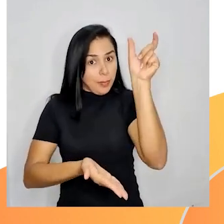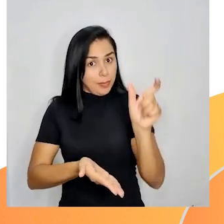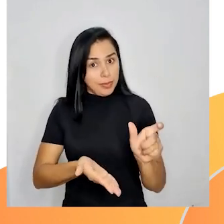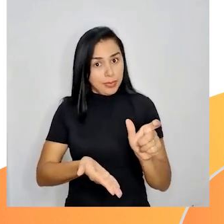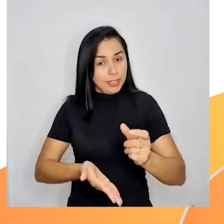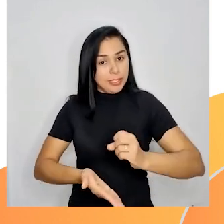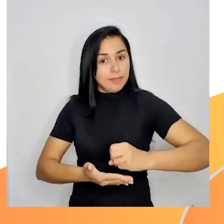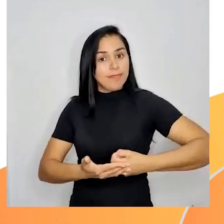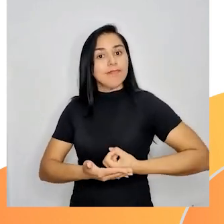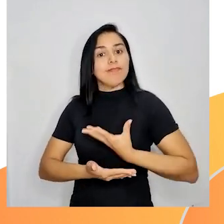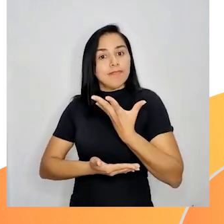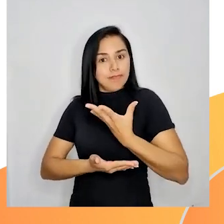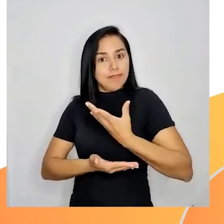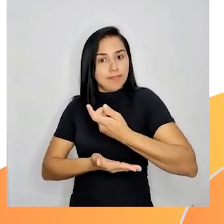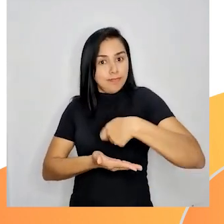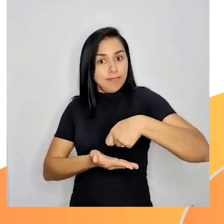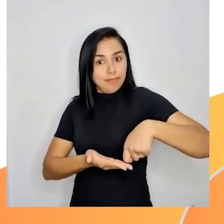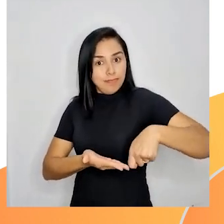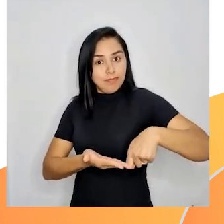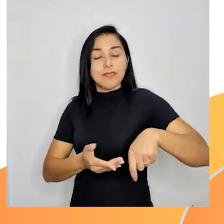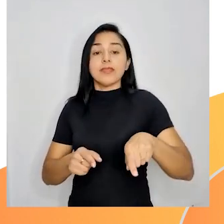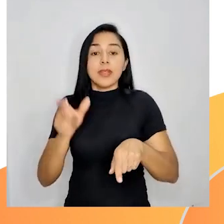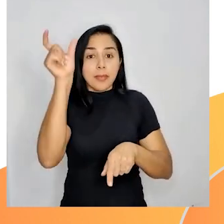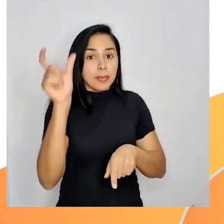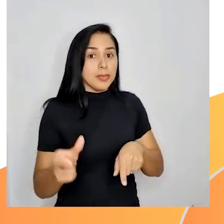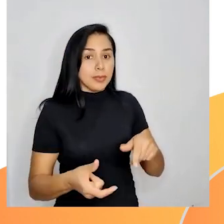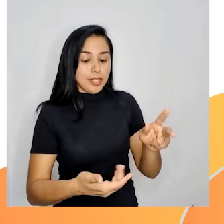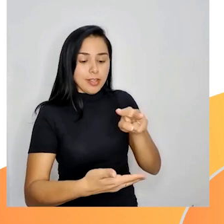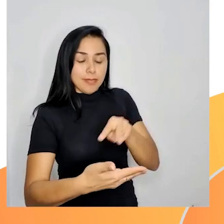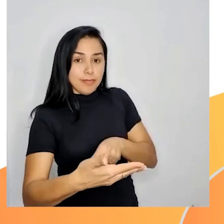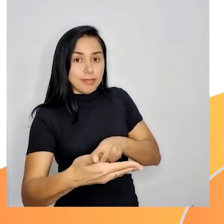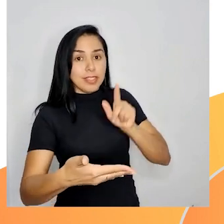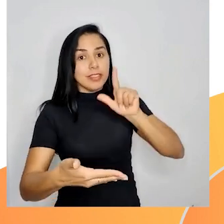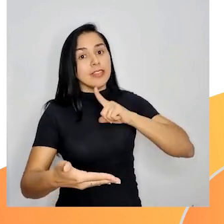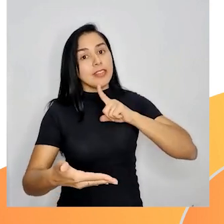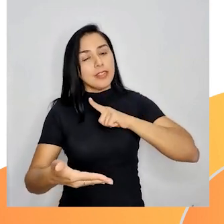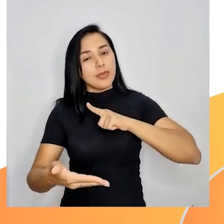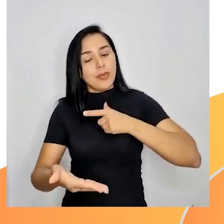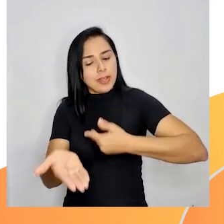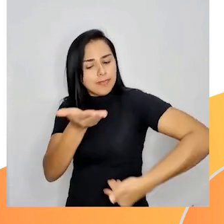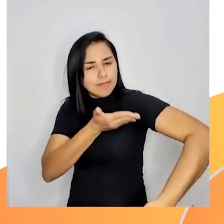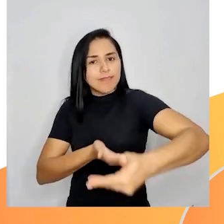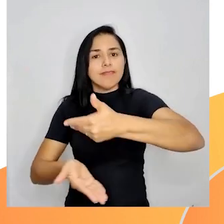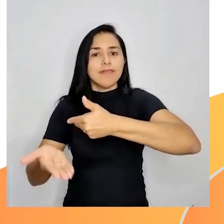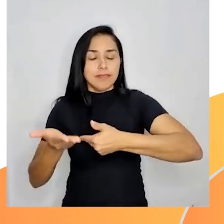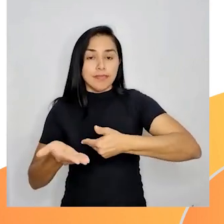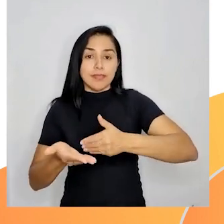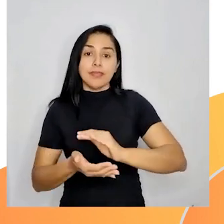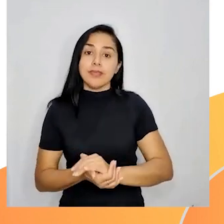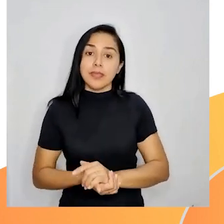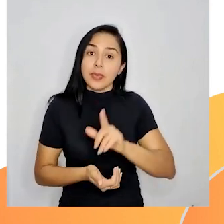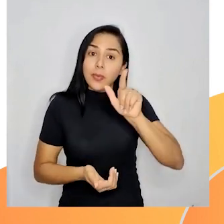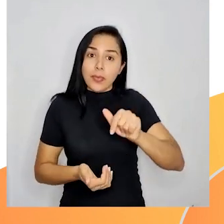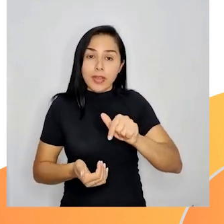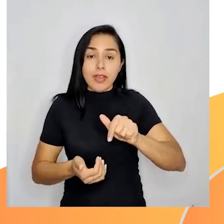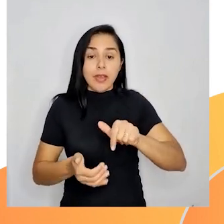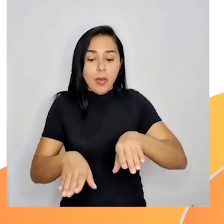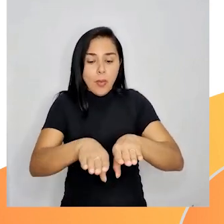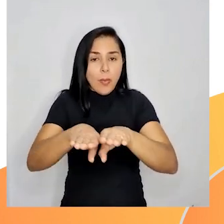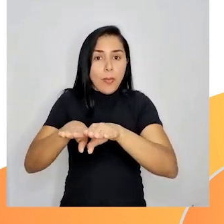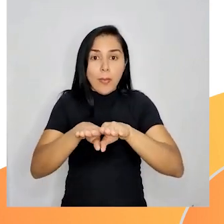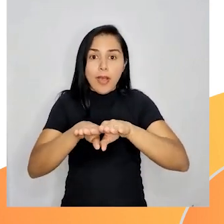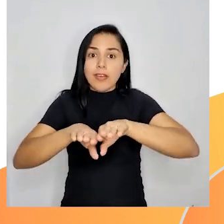e leitor mesmo. Como ele rompe essas questões academicistas, ele